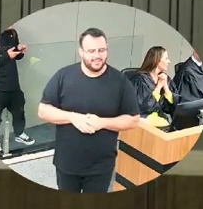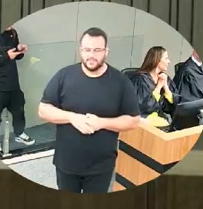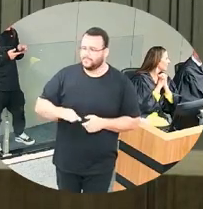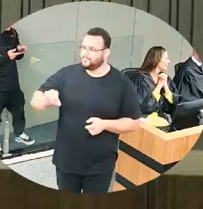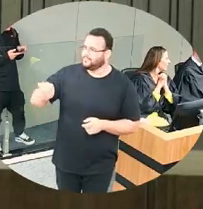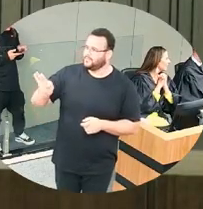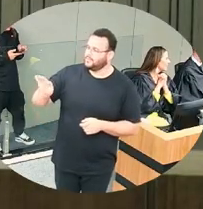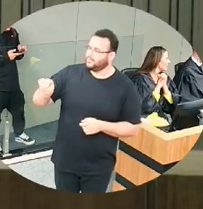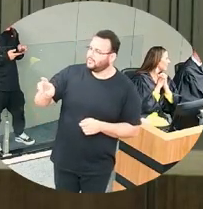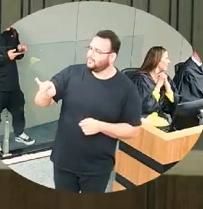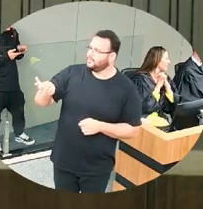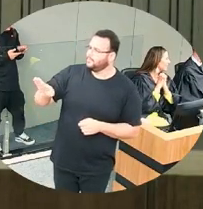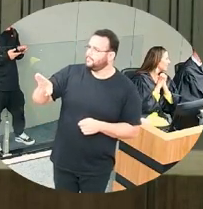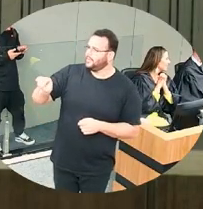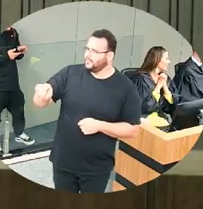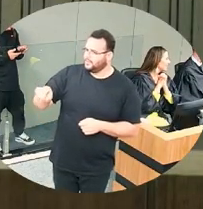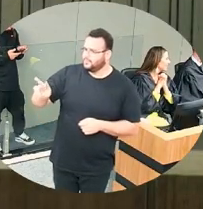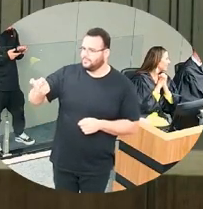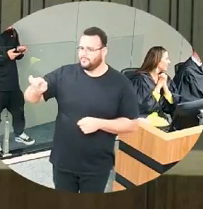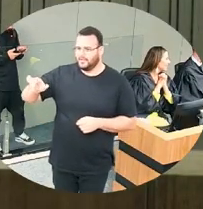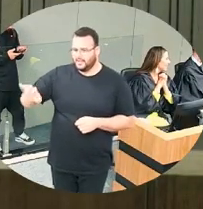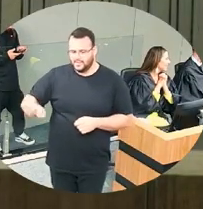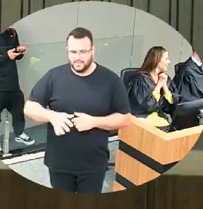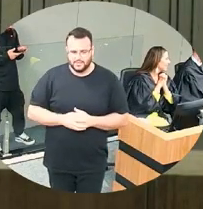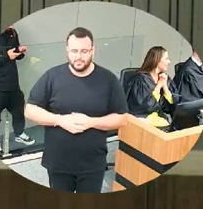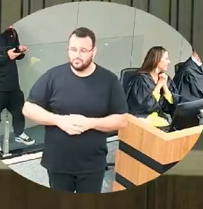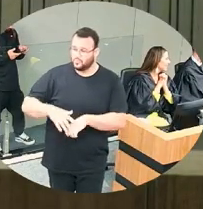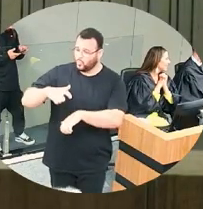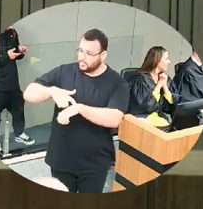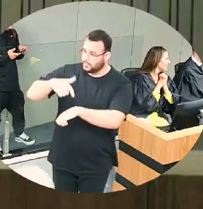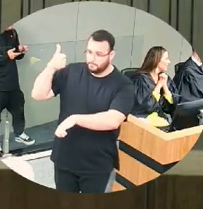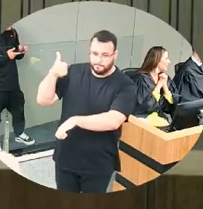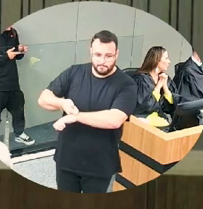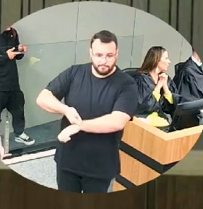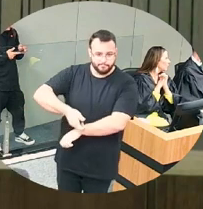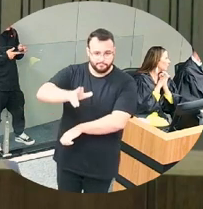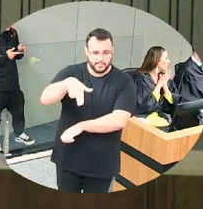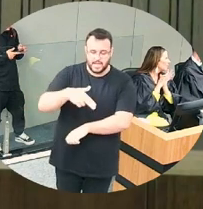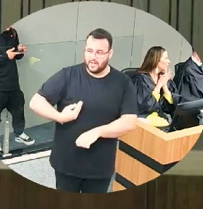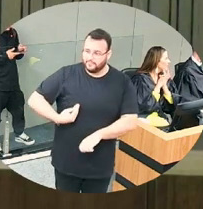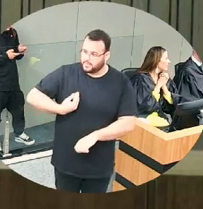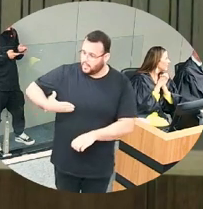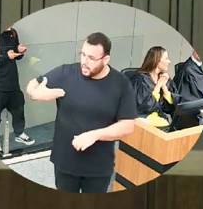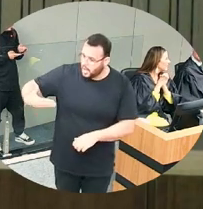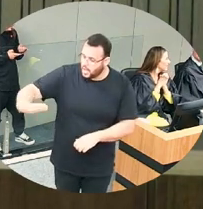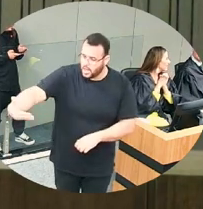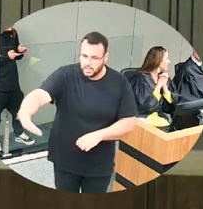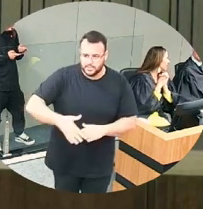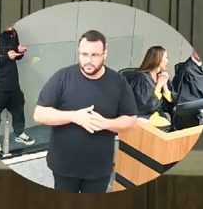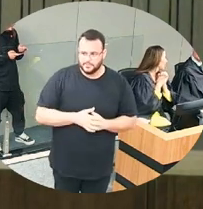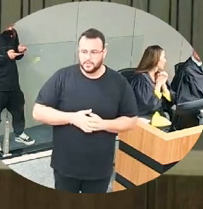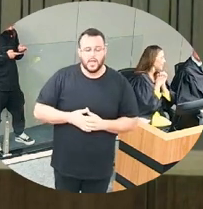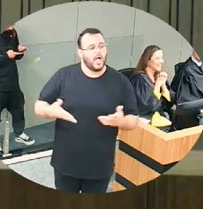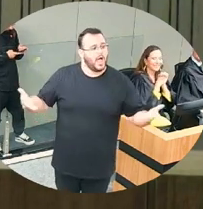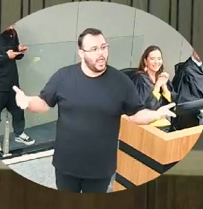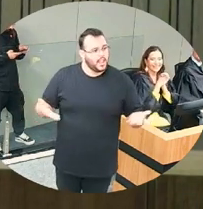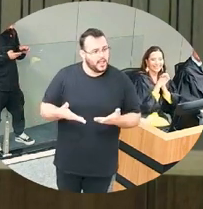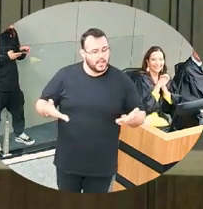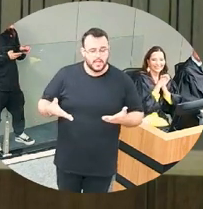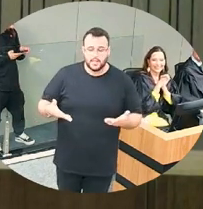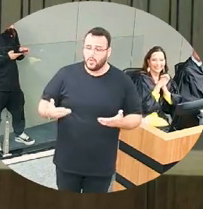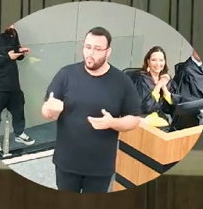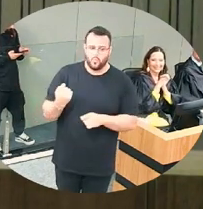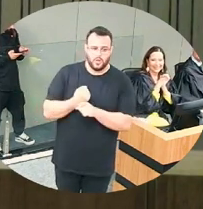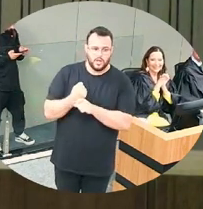oto Ribeiro do Vale porque o tempo não para e a vida continua alegria que recebemos faz um